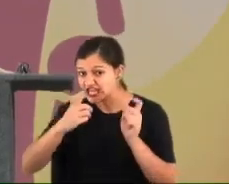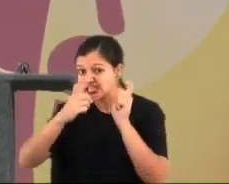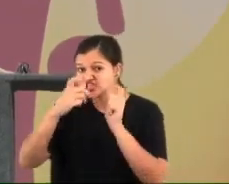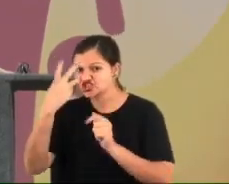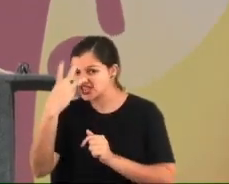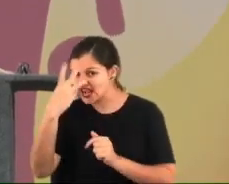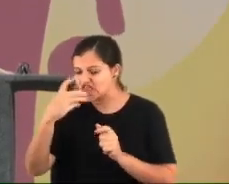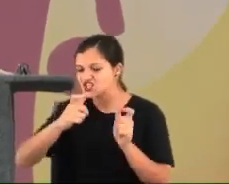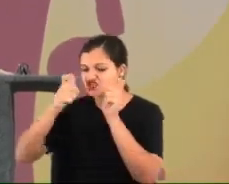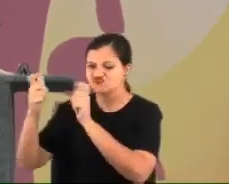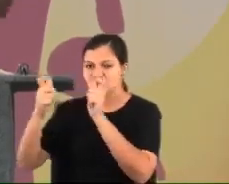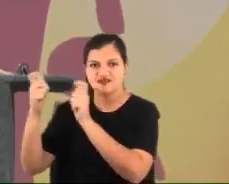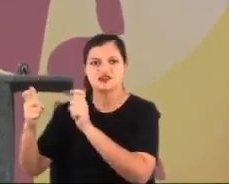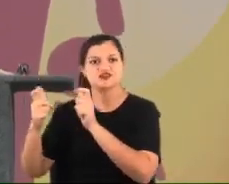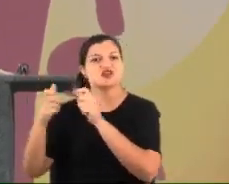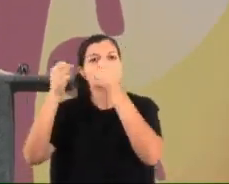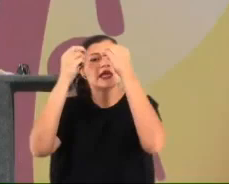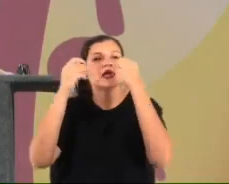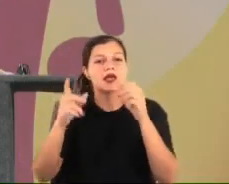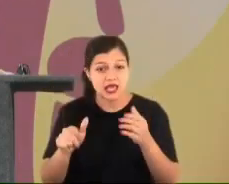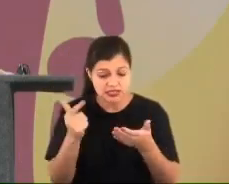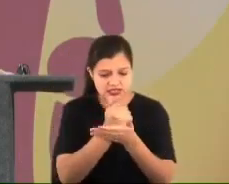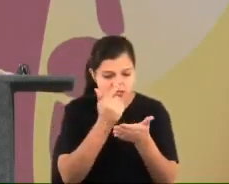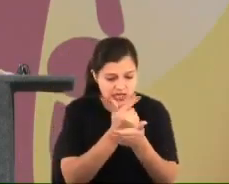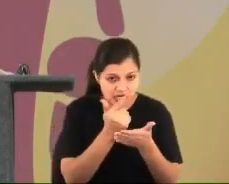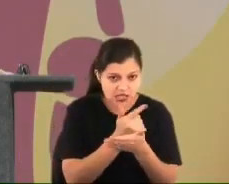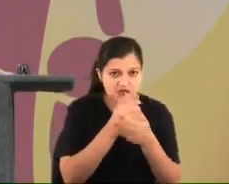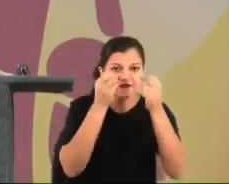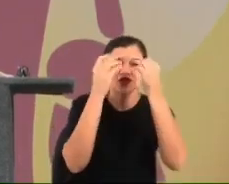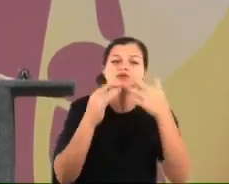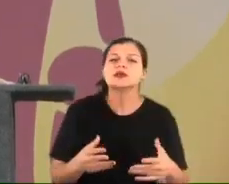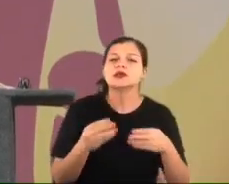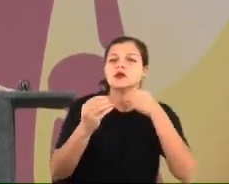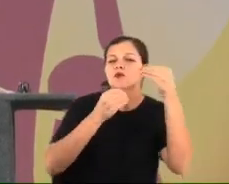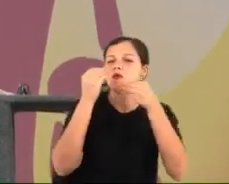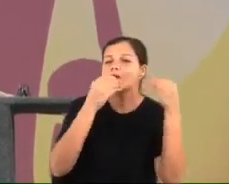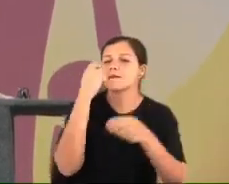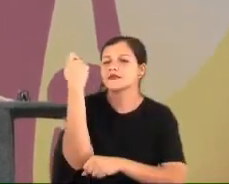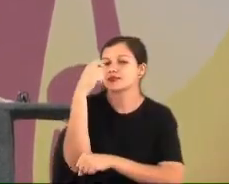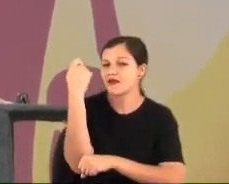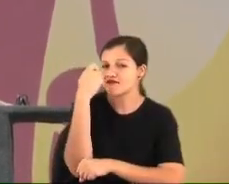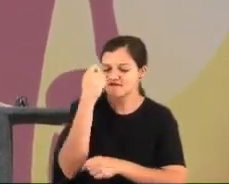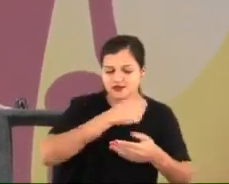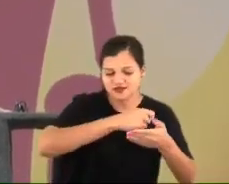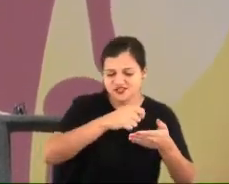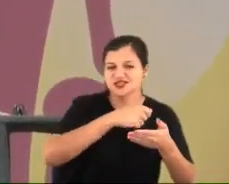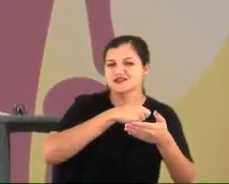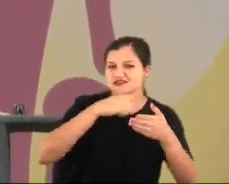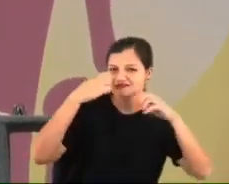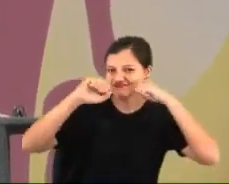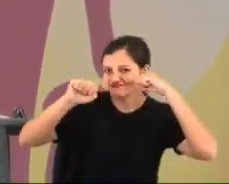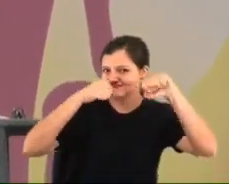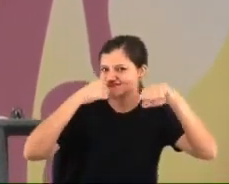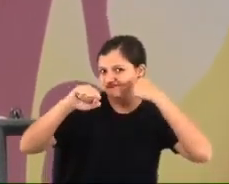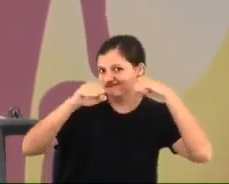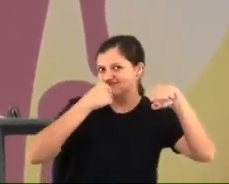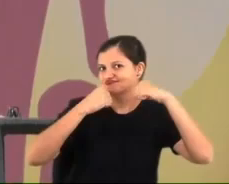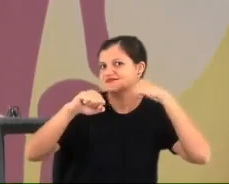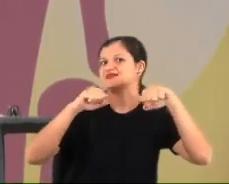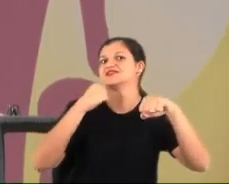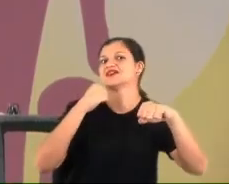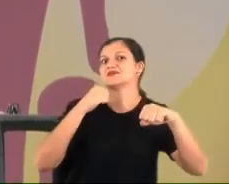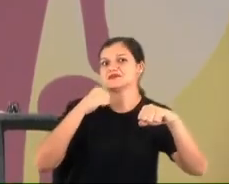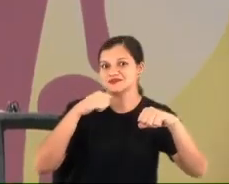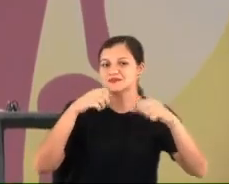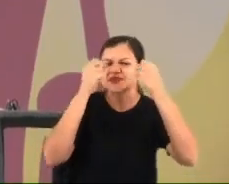recitou esse salmo, fez esse salmo, e a Bíblia diz que os anjos cantaram... E esse salmo ecoa até hoje em nossas